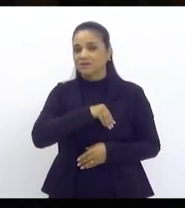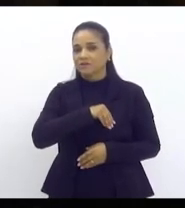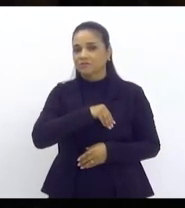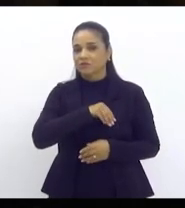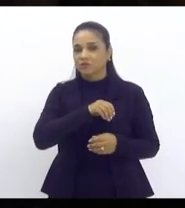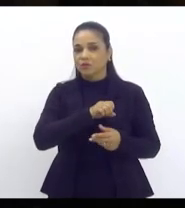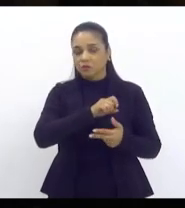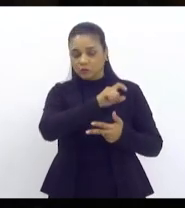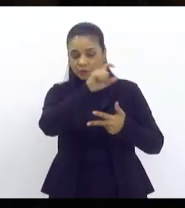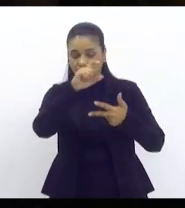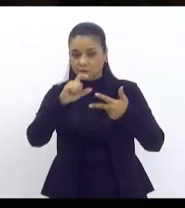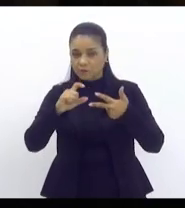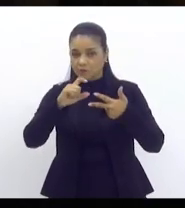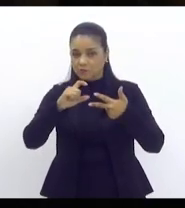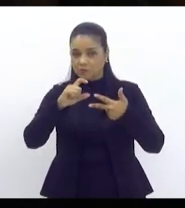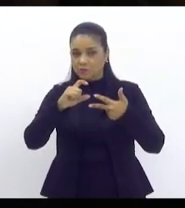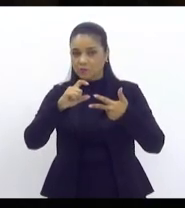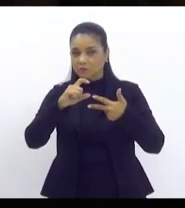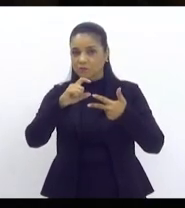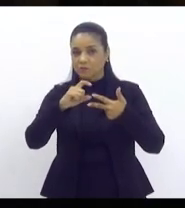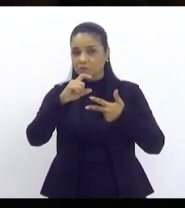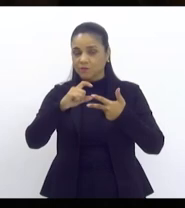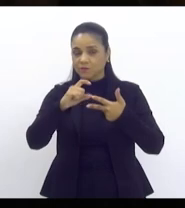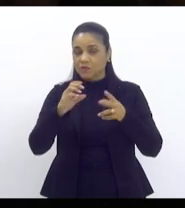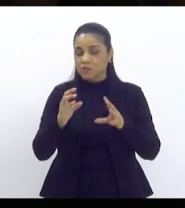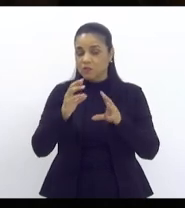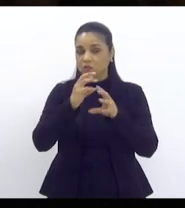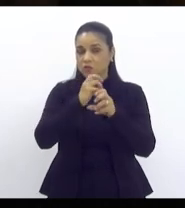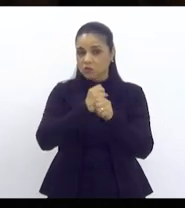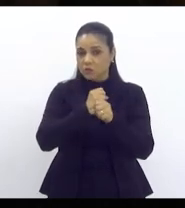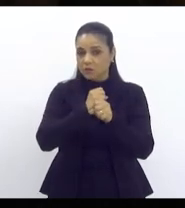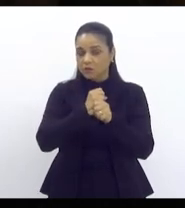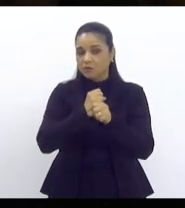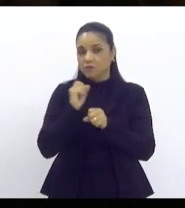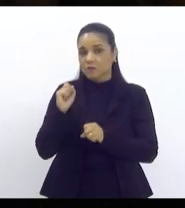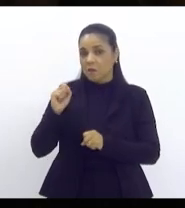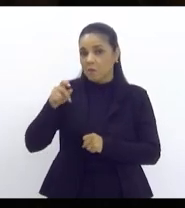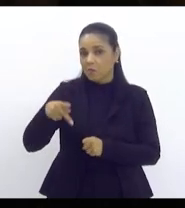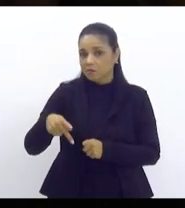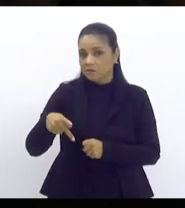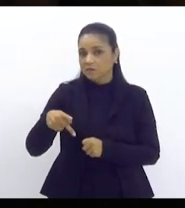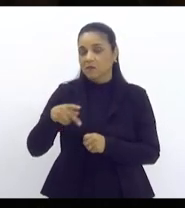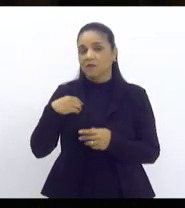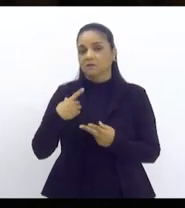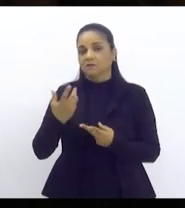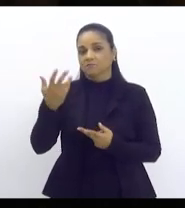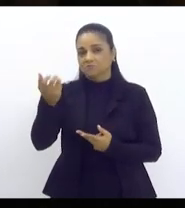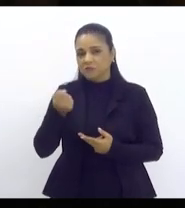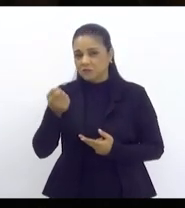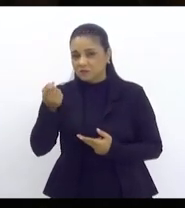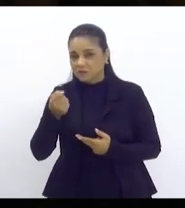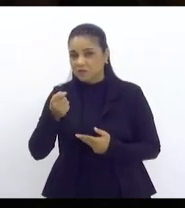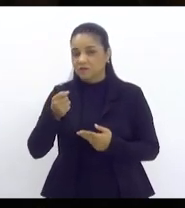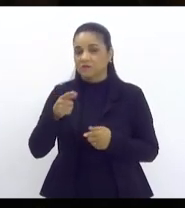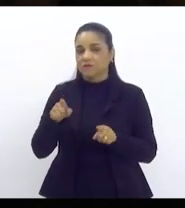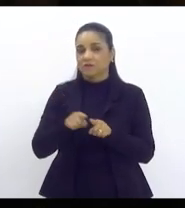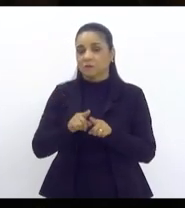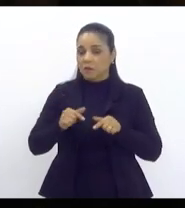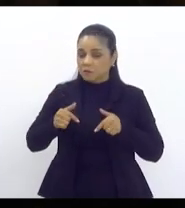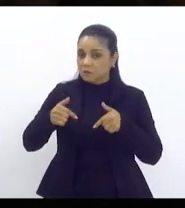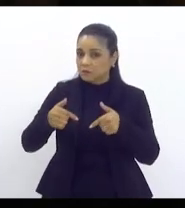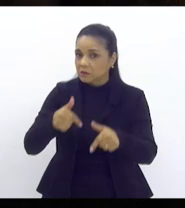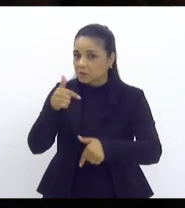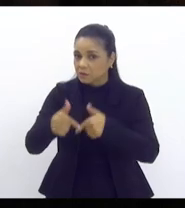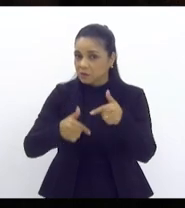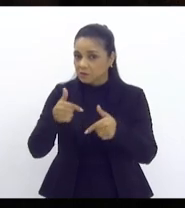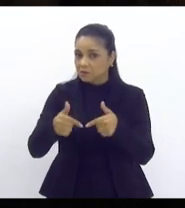Poder Executivo, somando inativos, pensionistas e ativos,